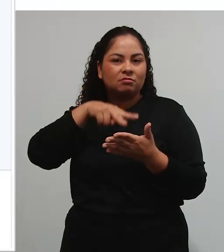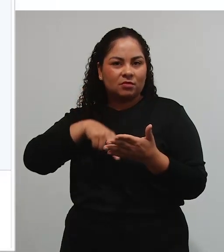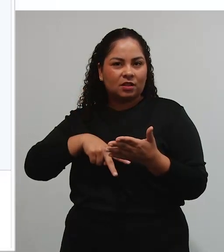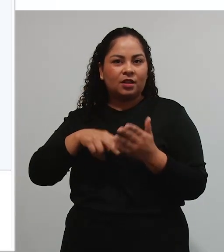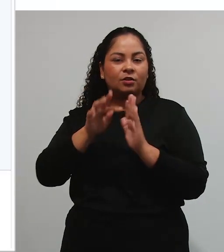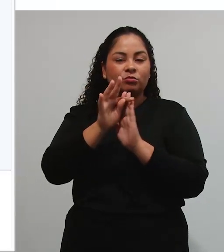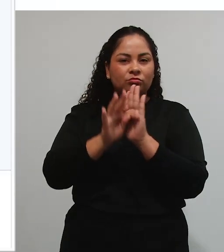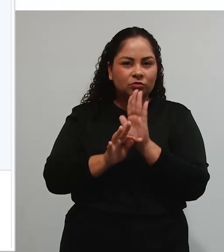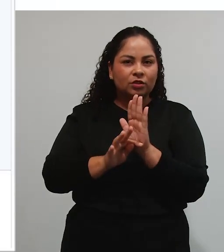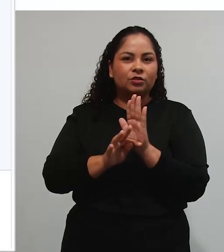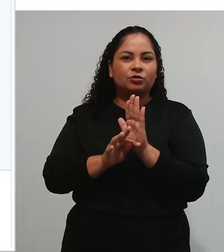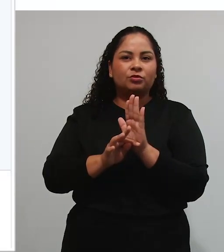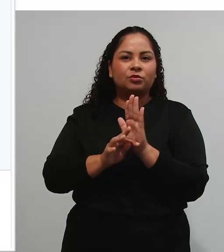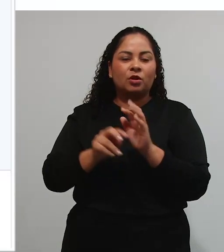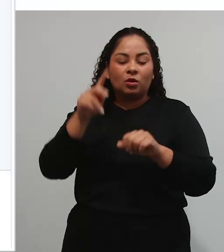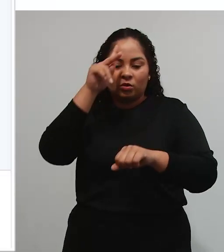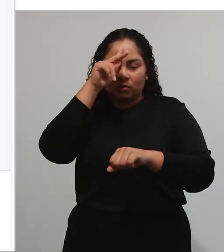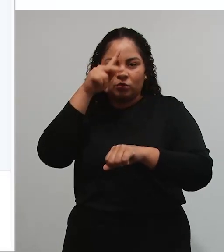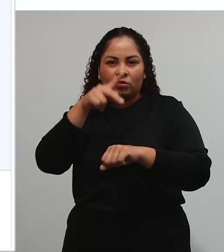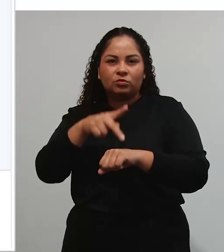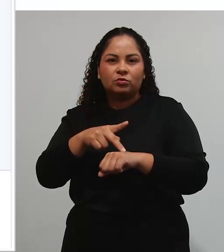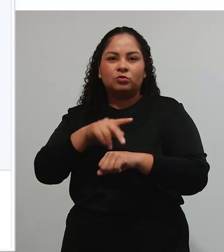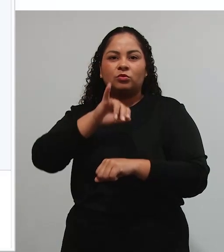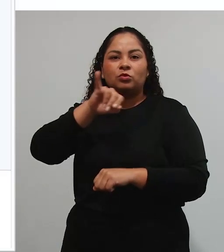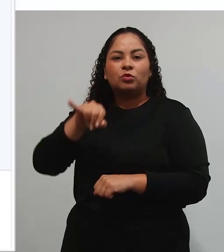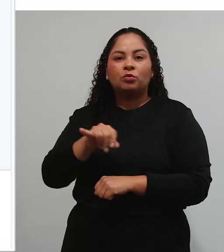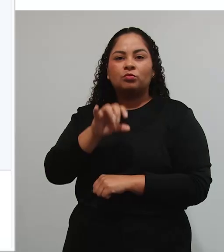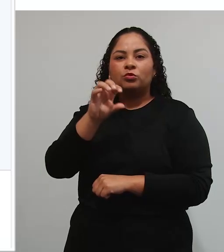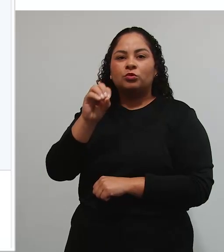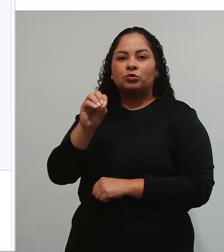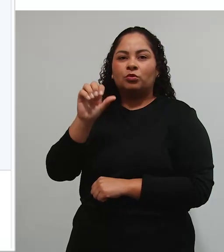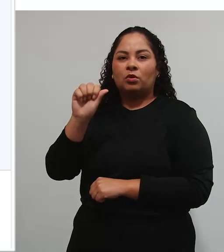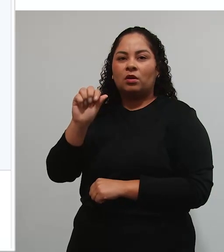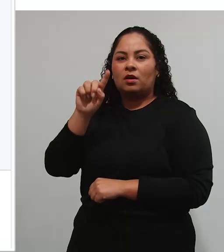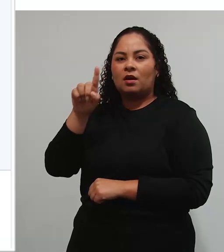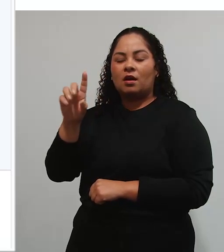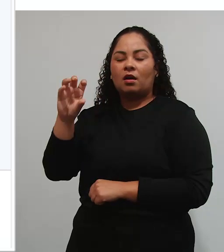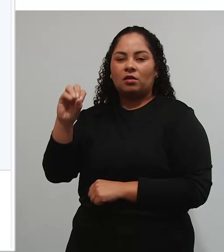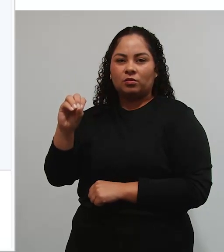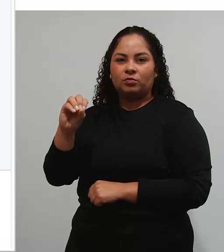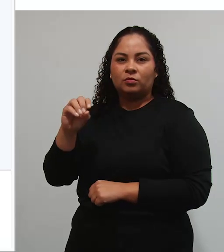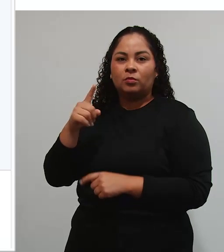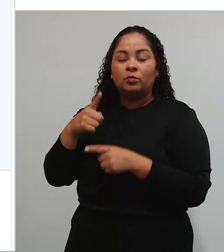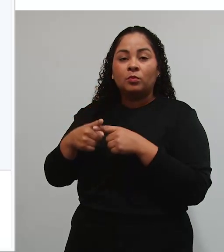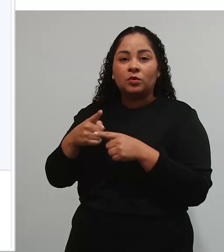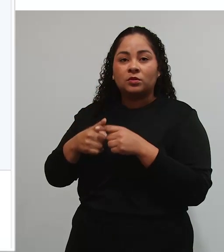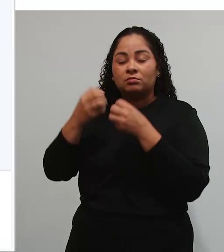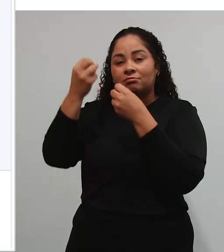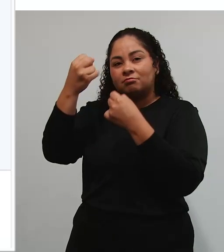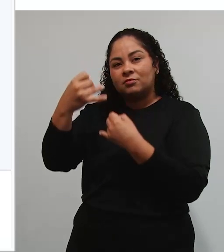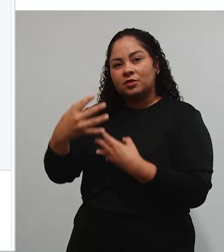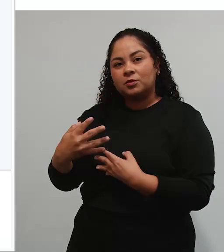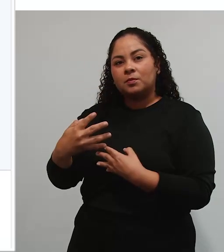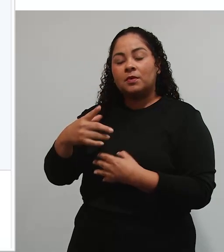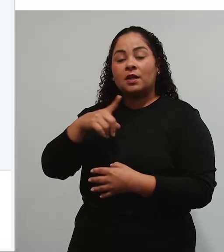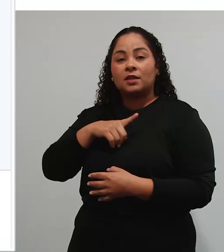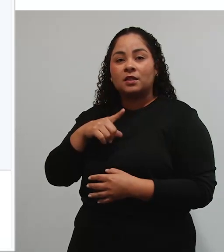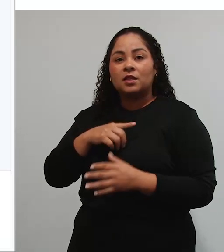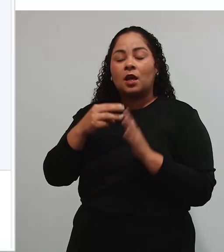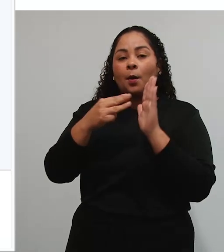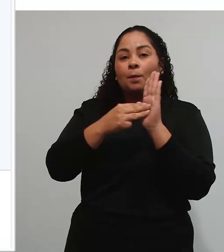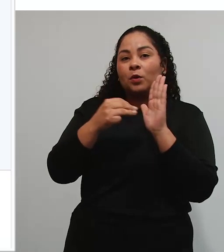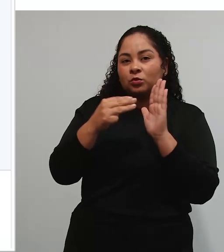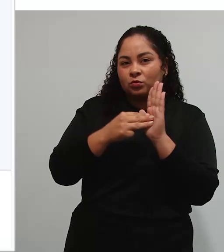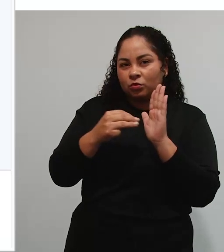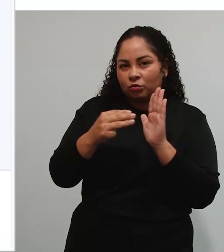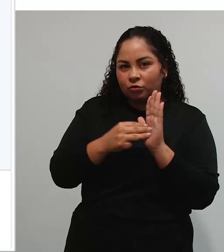João Mata vai definir qual que é o método da entrevista. Olha que interessante, porque lá na metodologia você tem